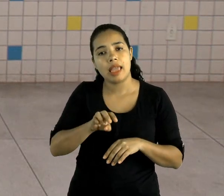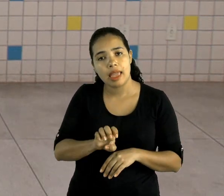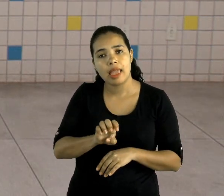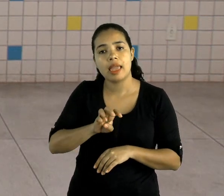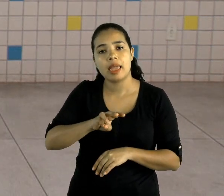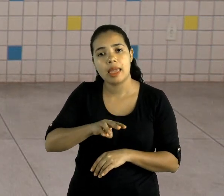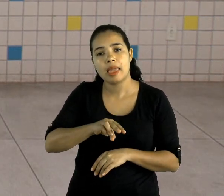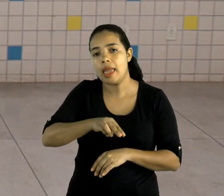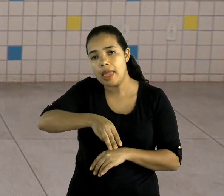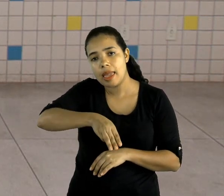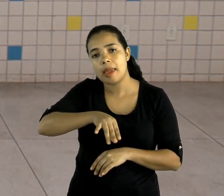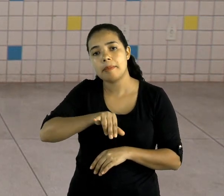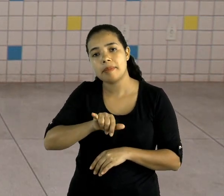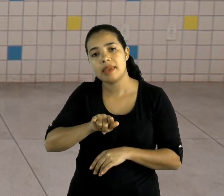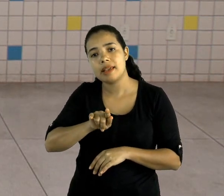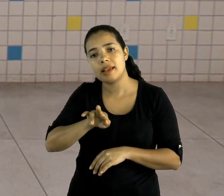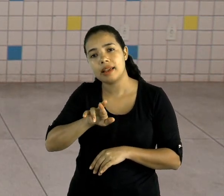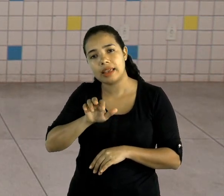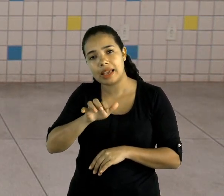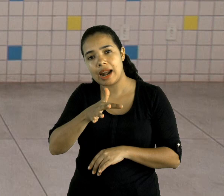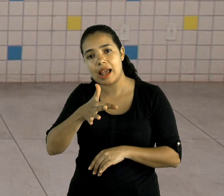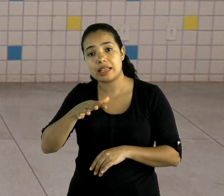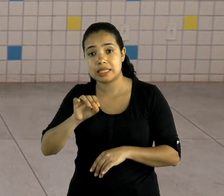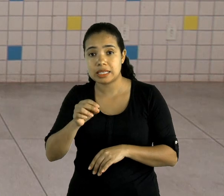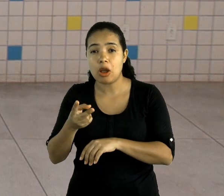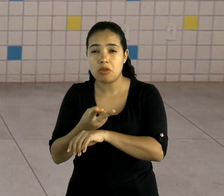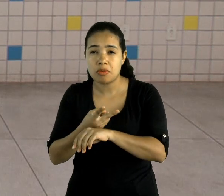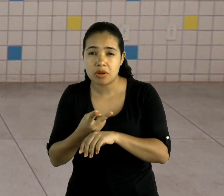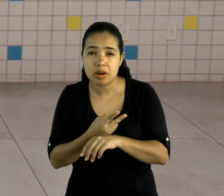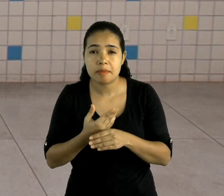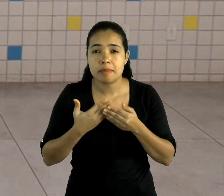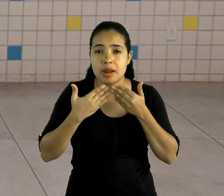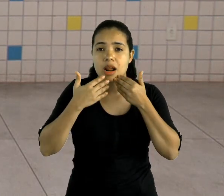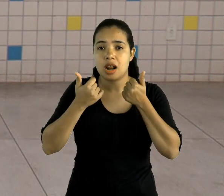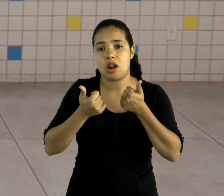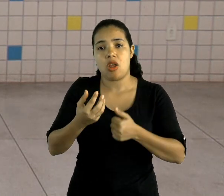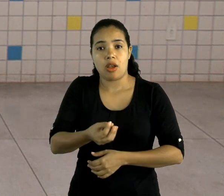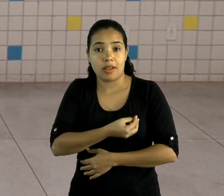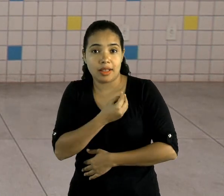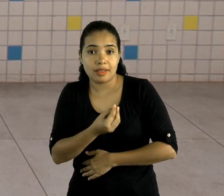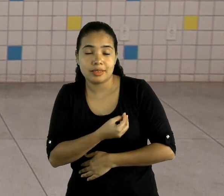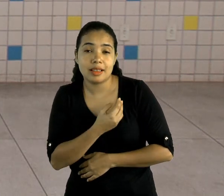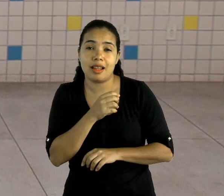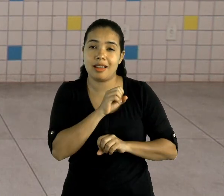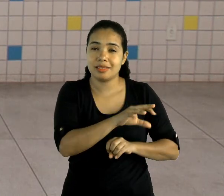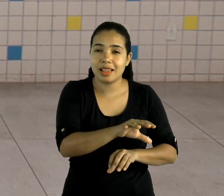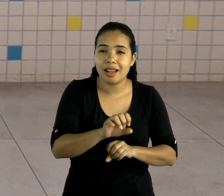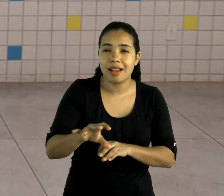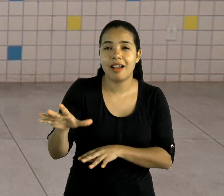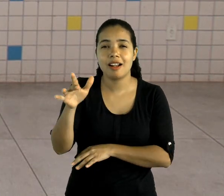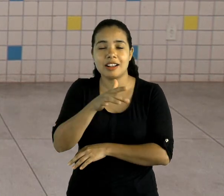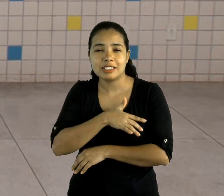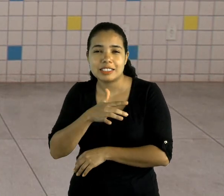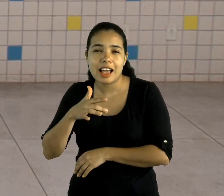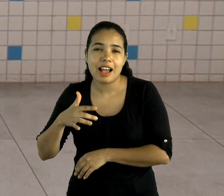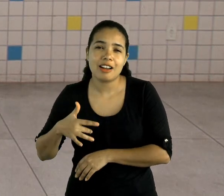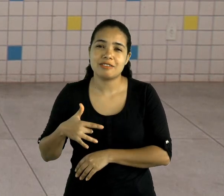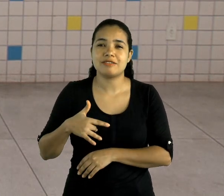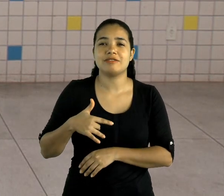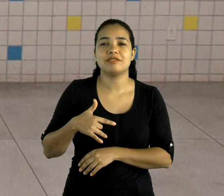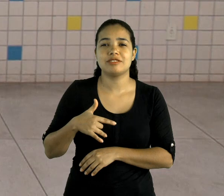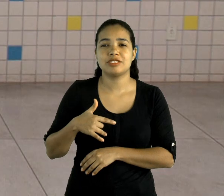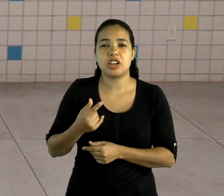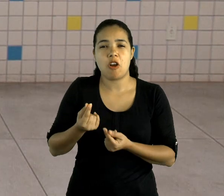Em geral, essa migração ela ocorre em busca de melhores condições de vida, seja ela melhor educação, melhor saúde, melhor